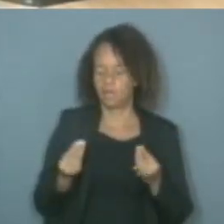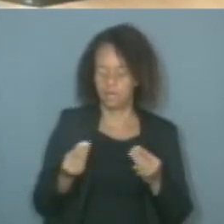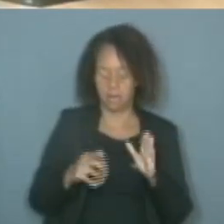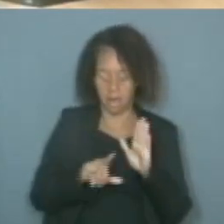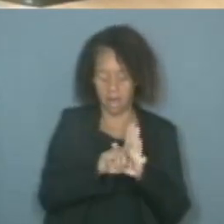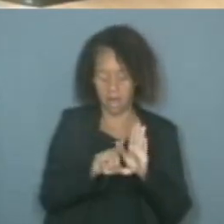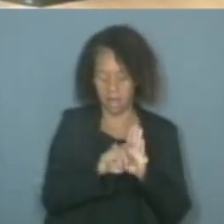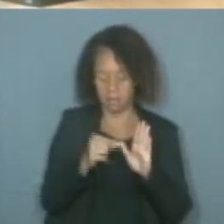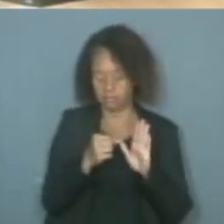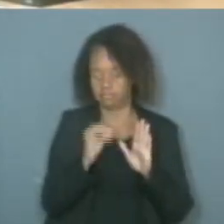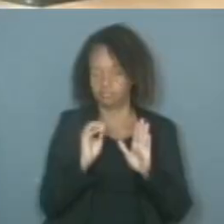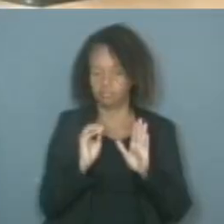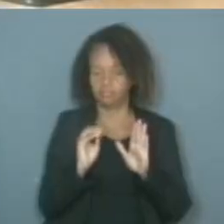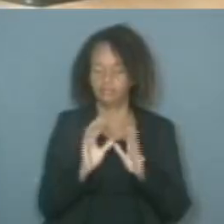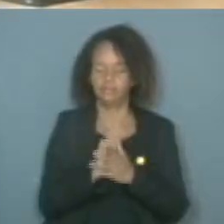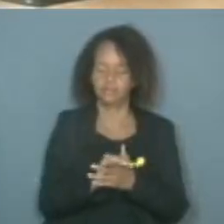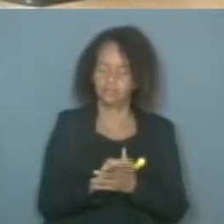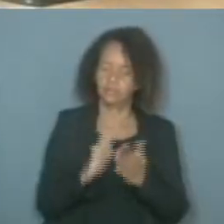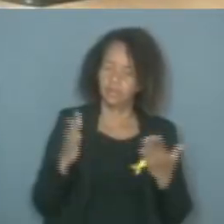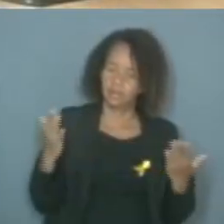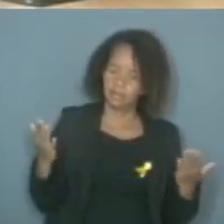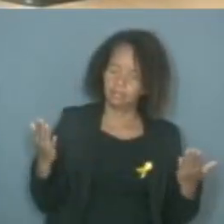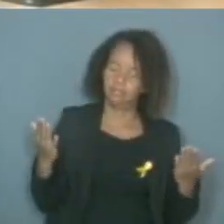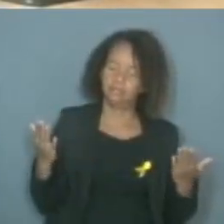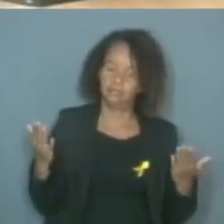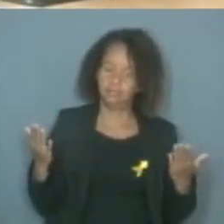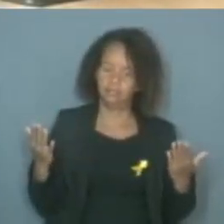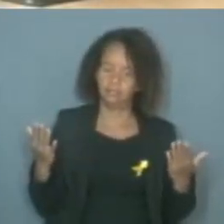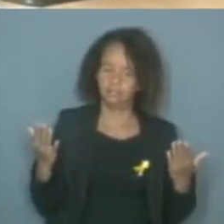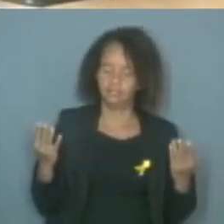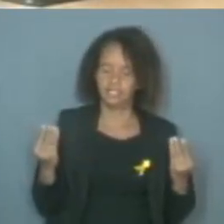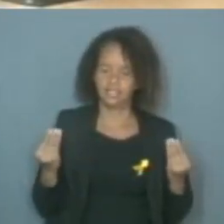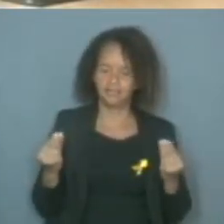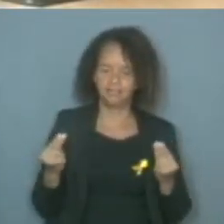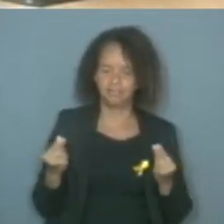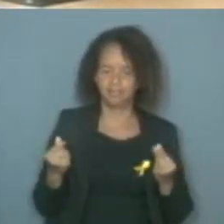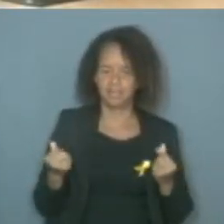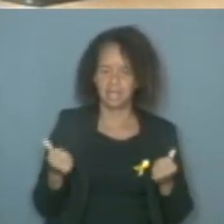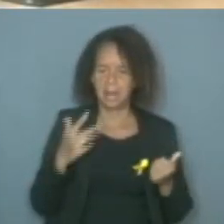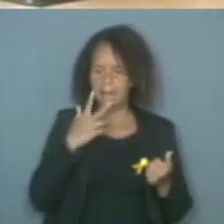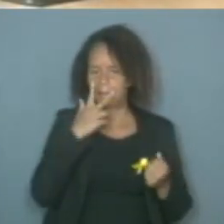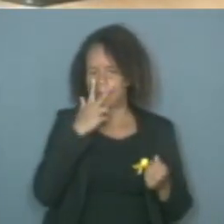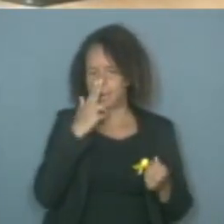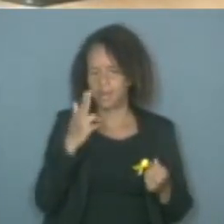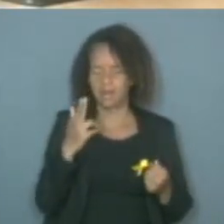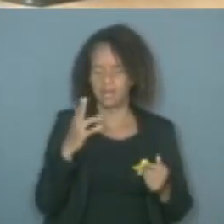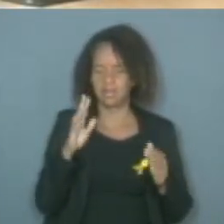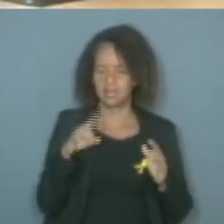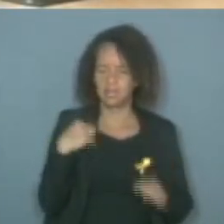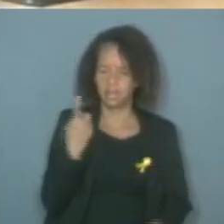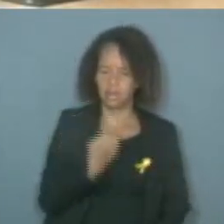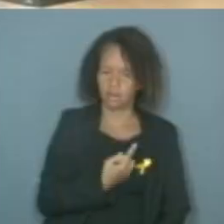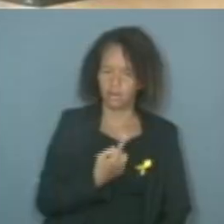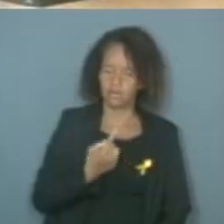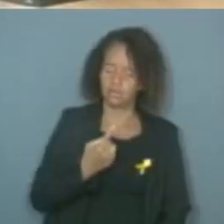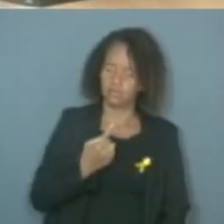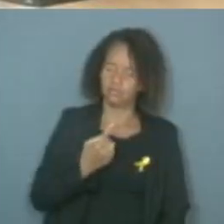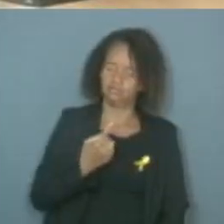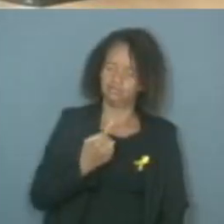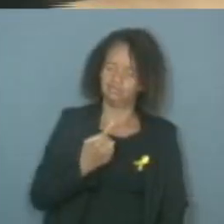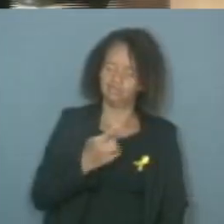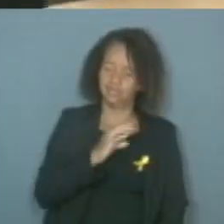lei ficou, fica um lugar onde parecerá que apenas nós